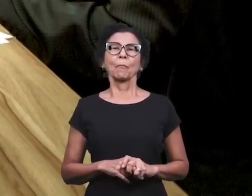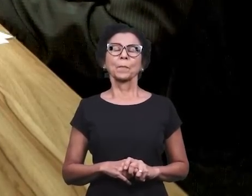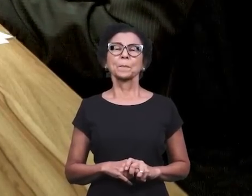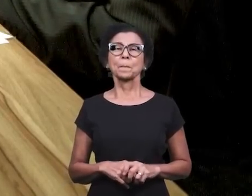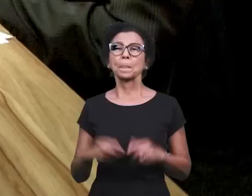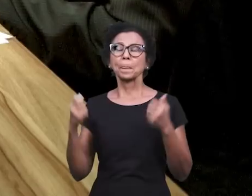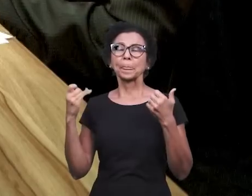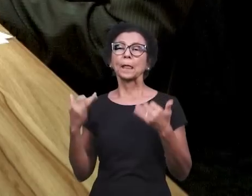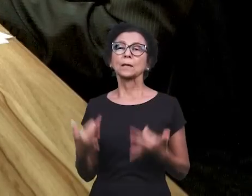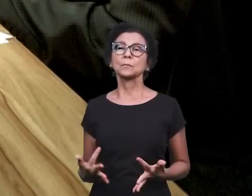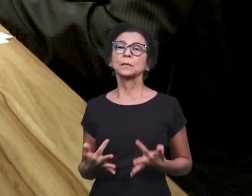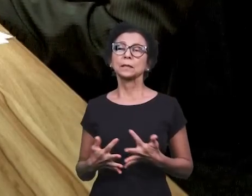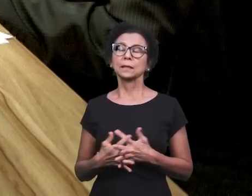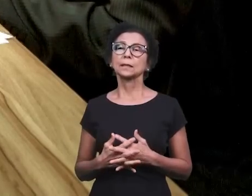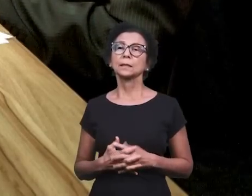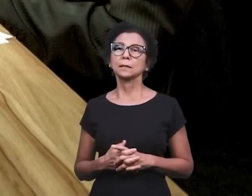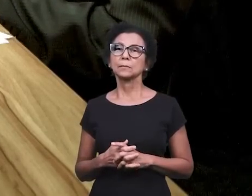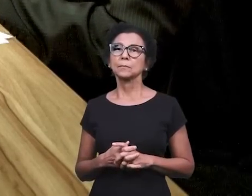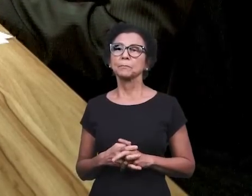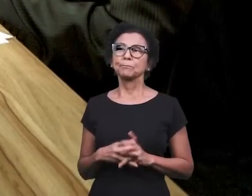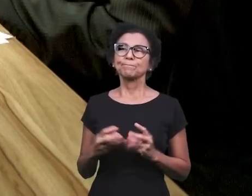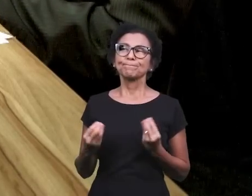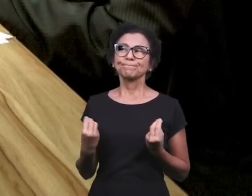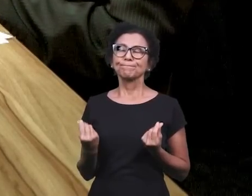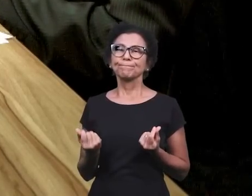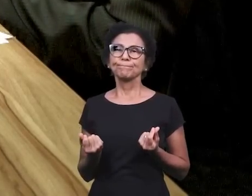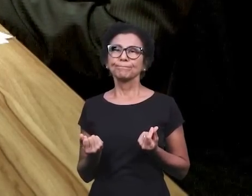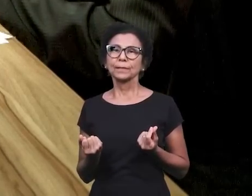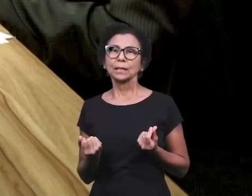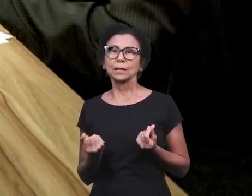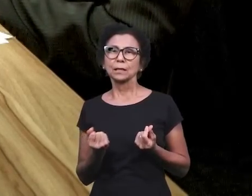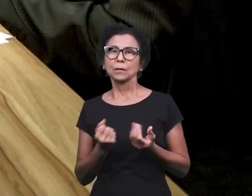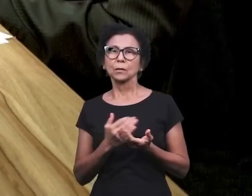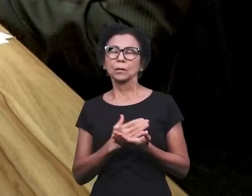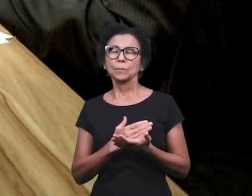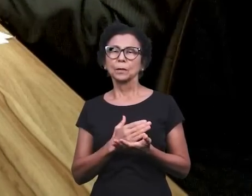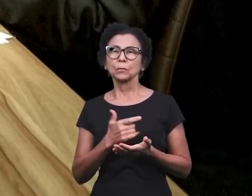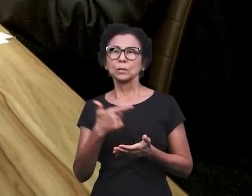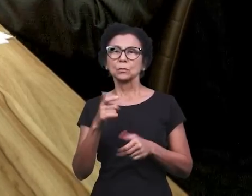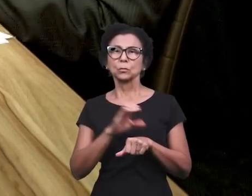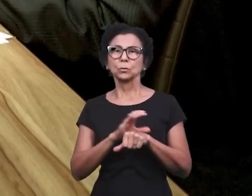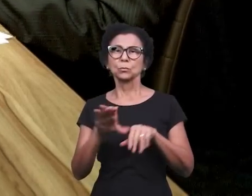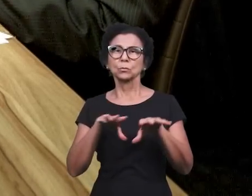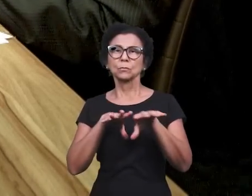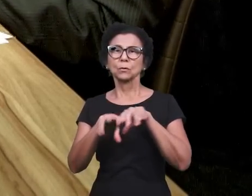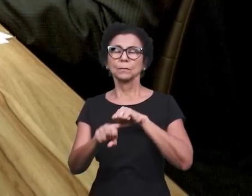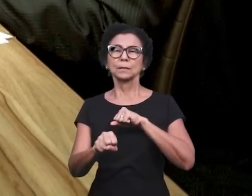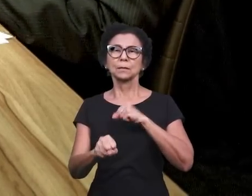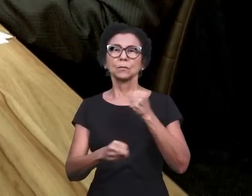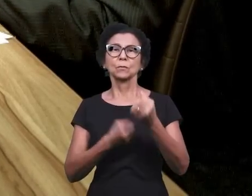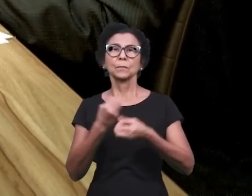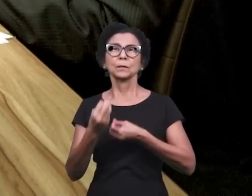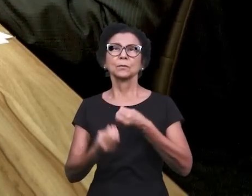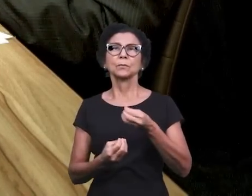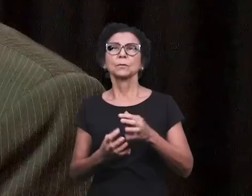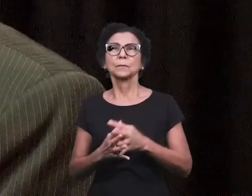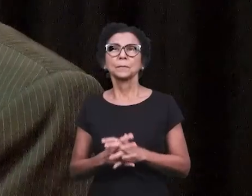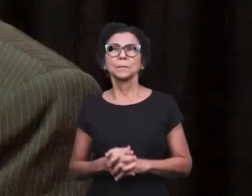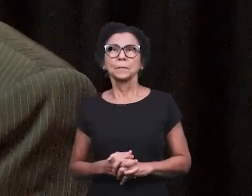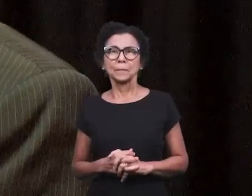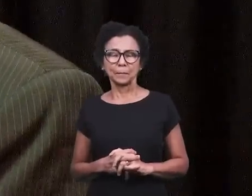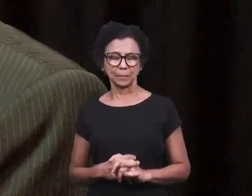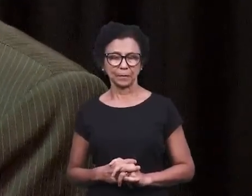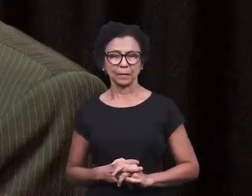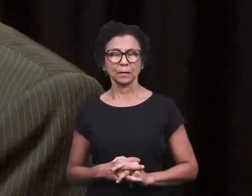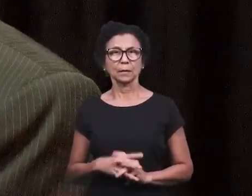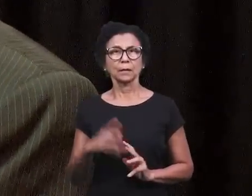foi essa questão de começar o curso de formação? Isso. Um ponto importante também,